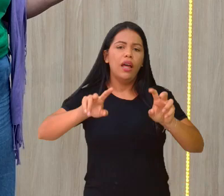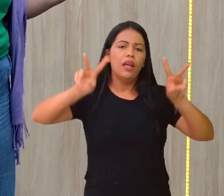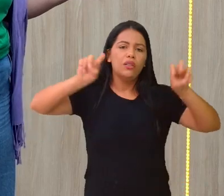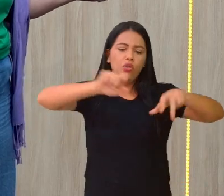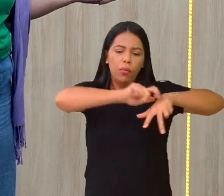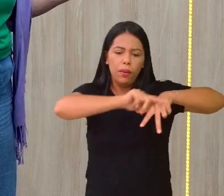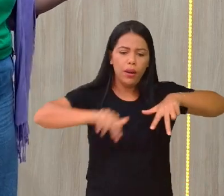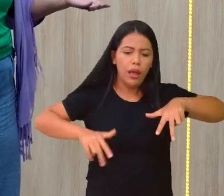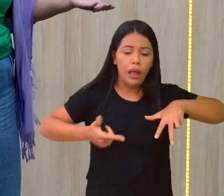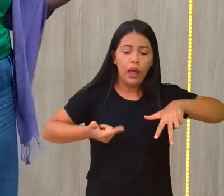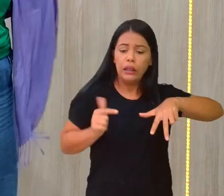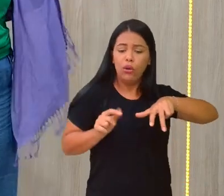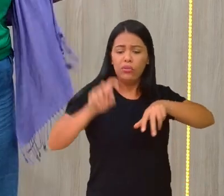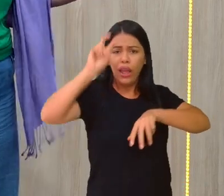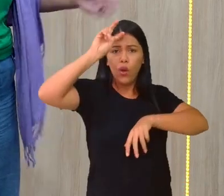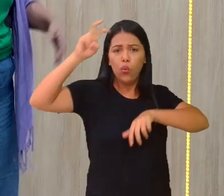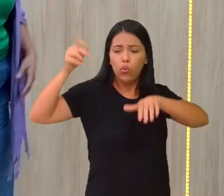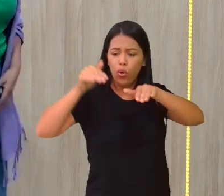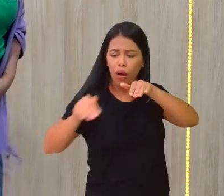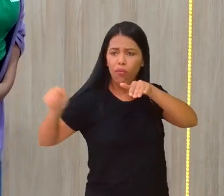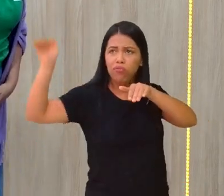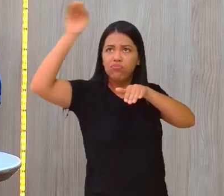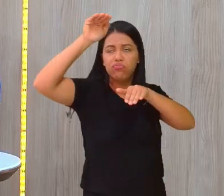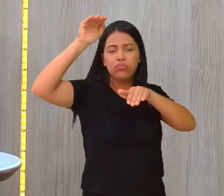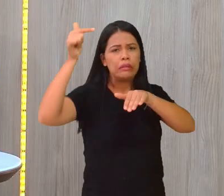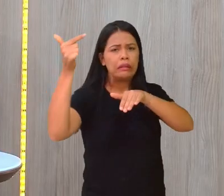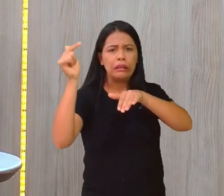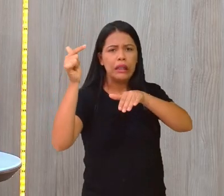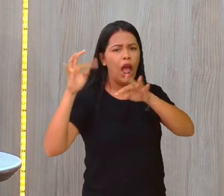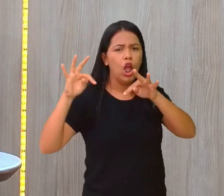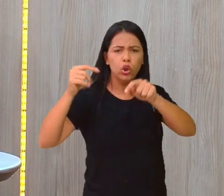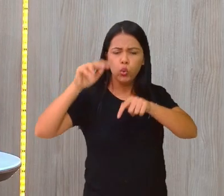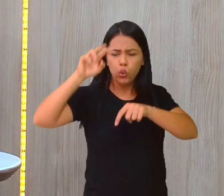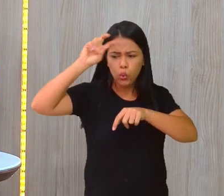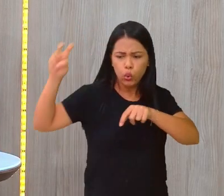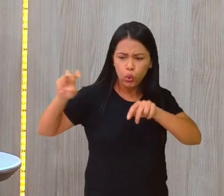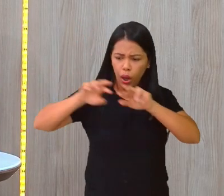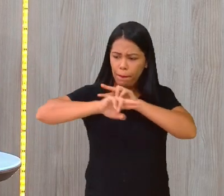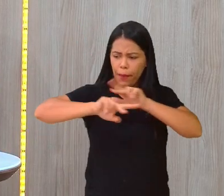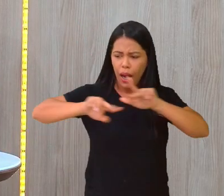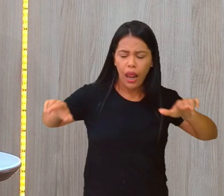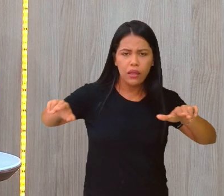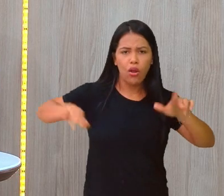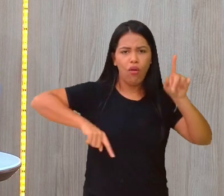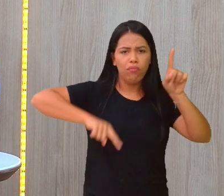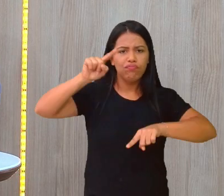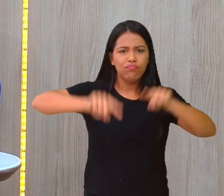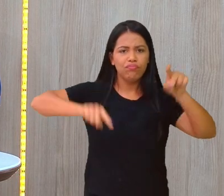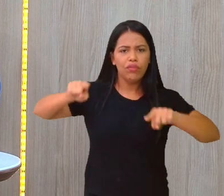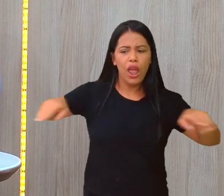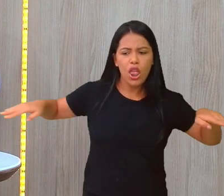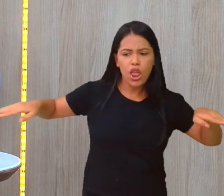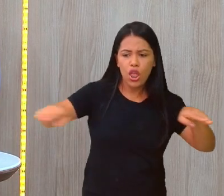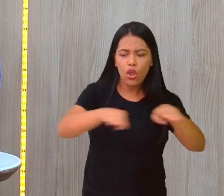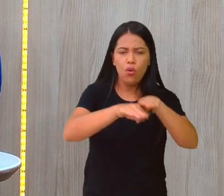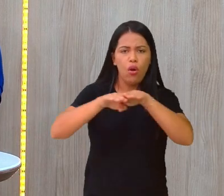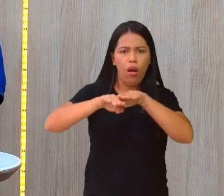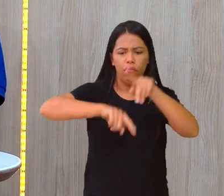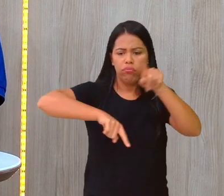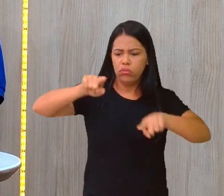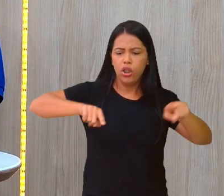cultura superior, nem cultura inferior. Exato. São culturas diferentes, né? Isso. Então, a ideia... não